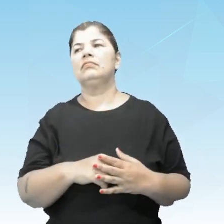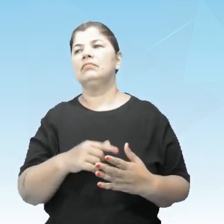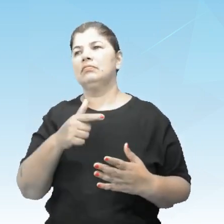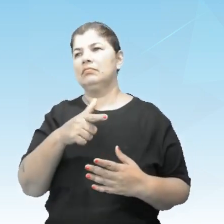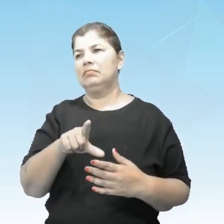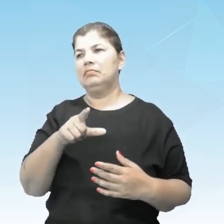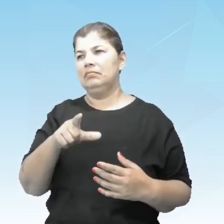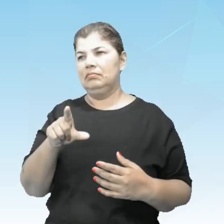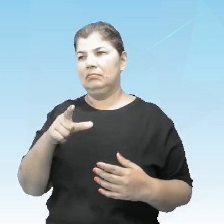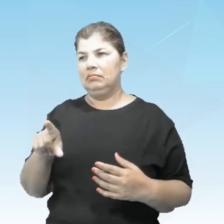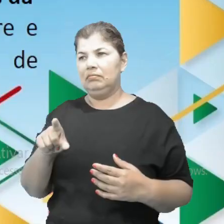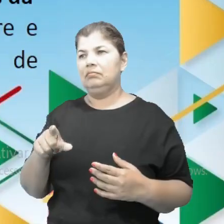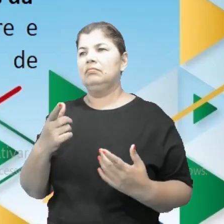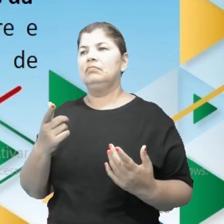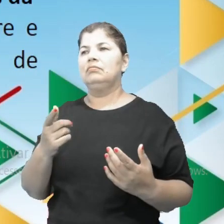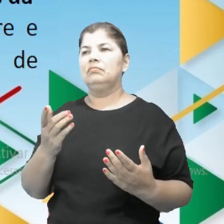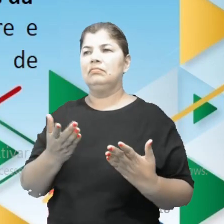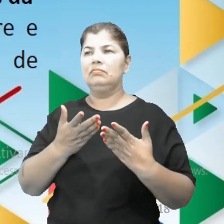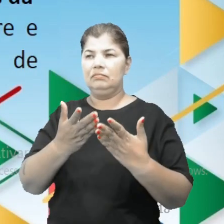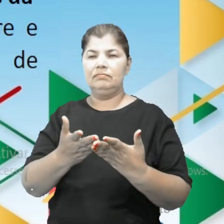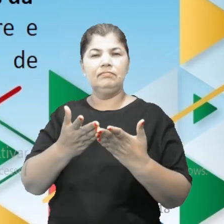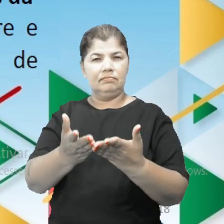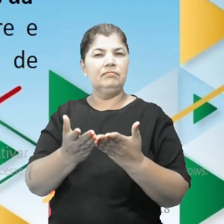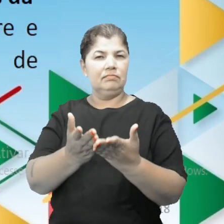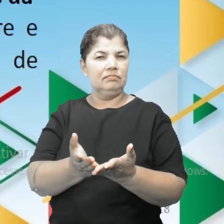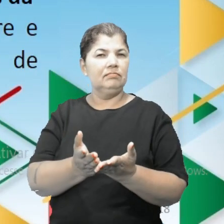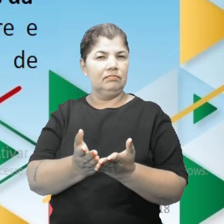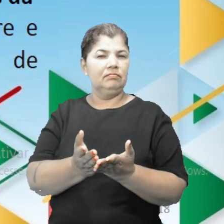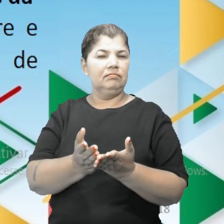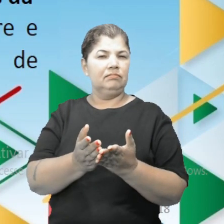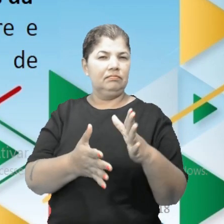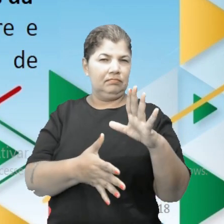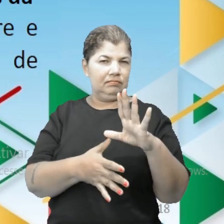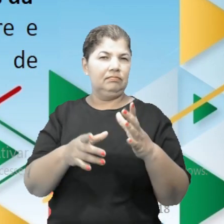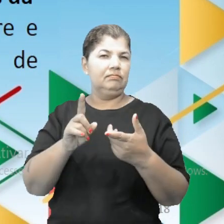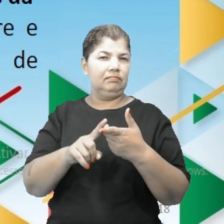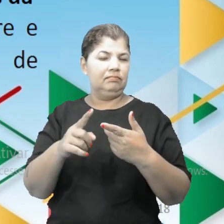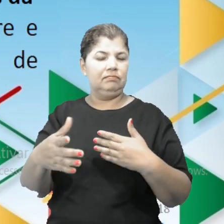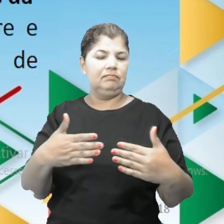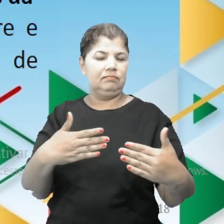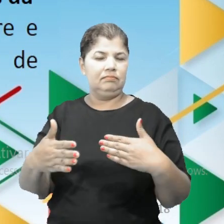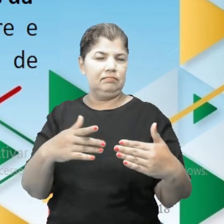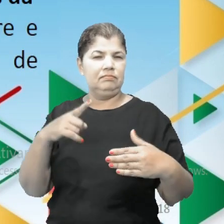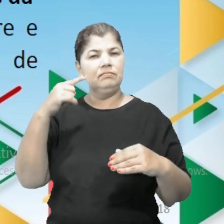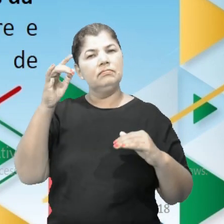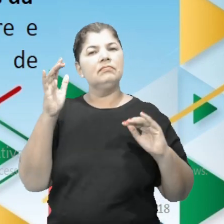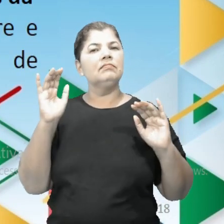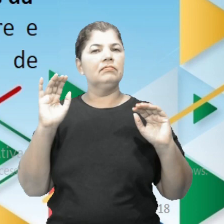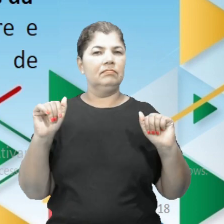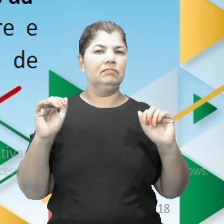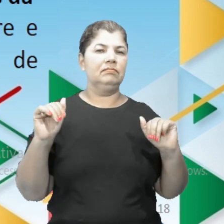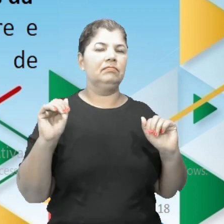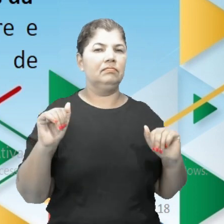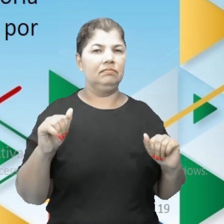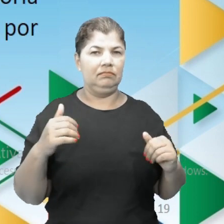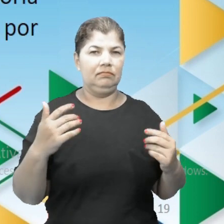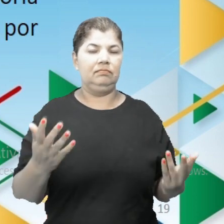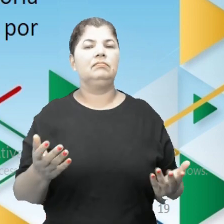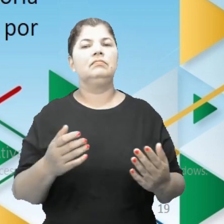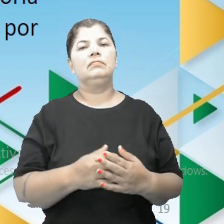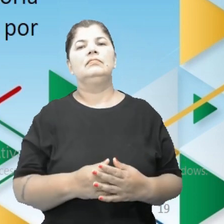outros portos, né, da América a fazer comércio com a Espanha. Não é